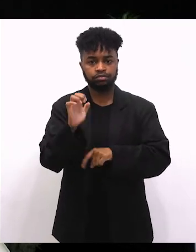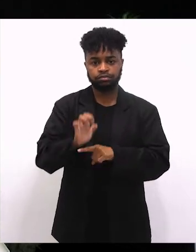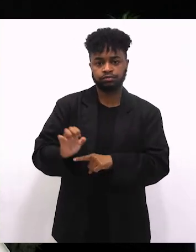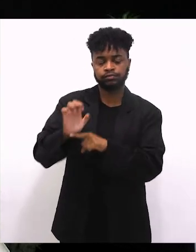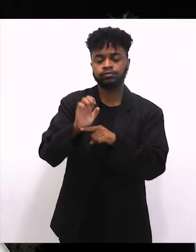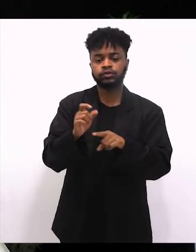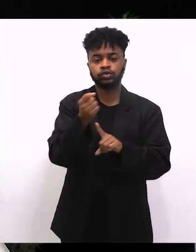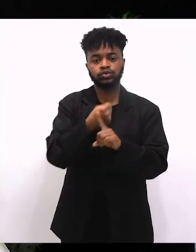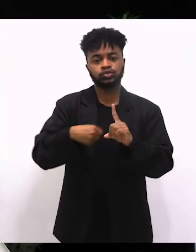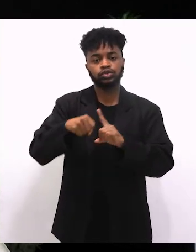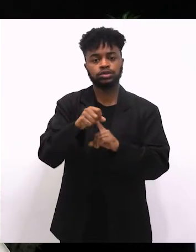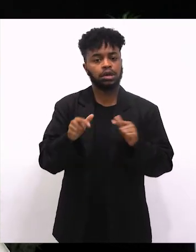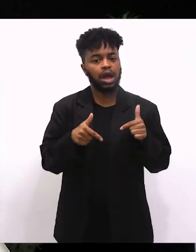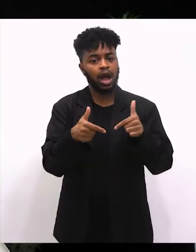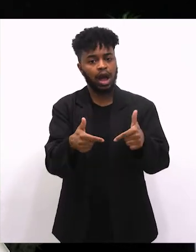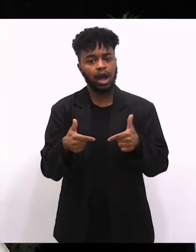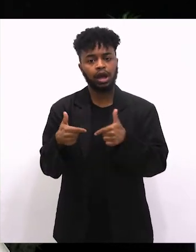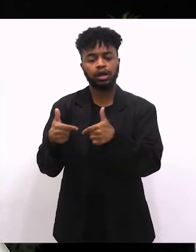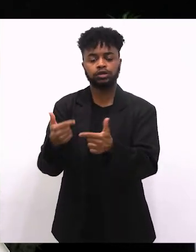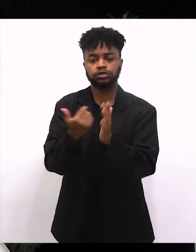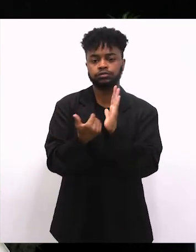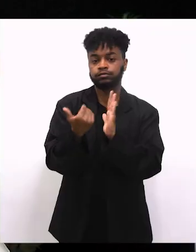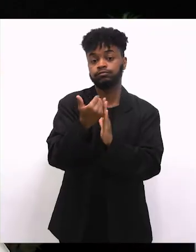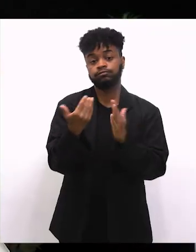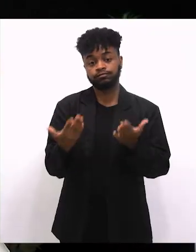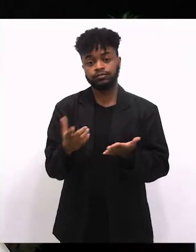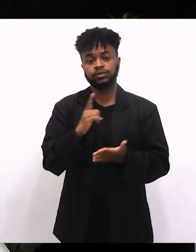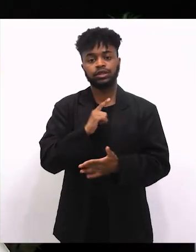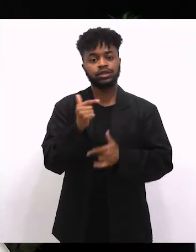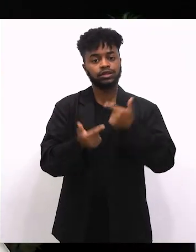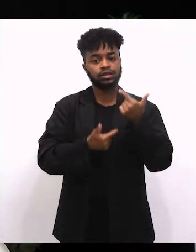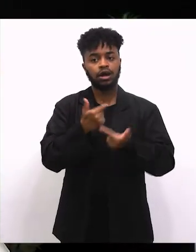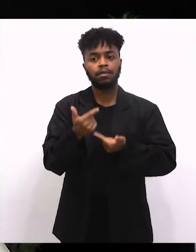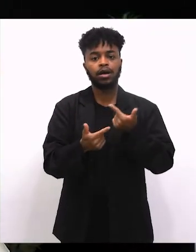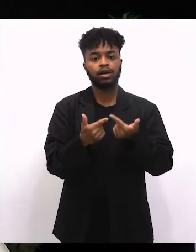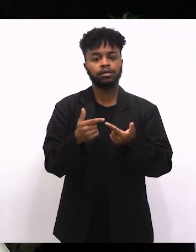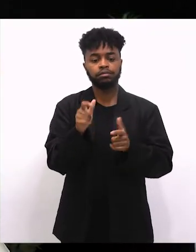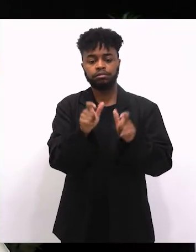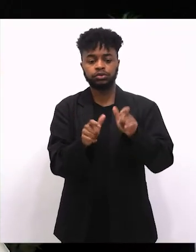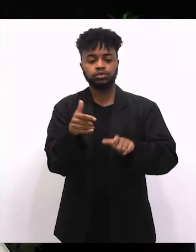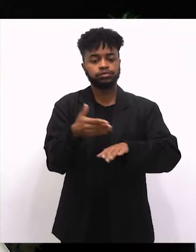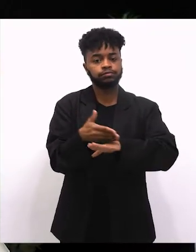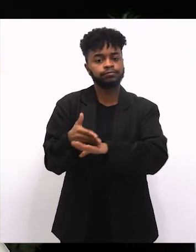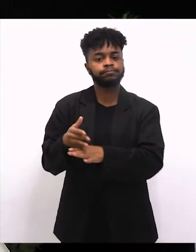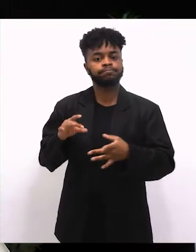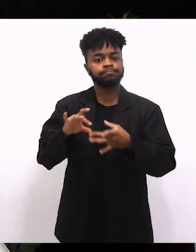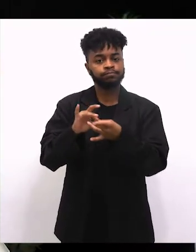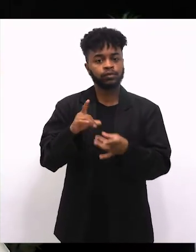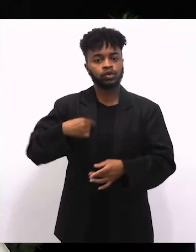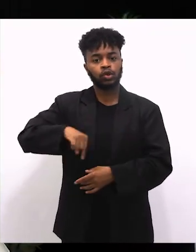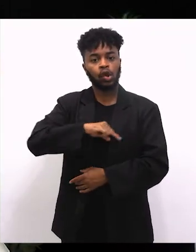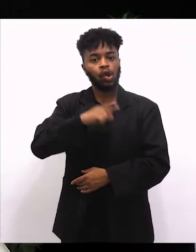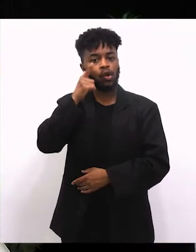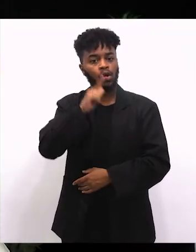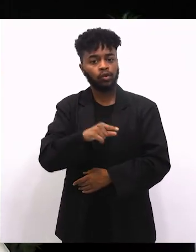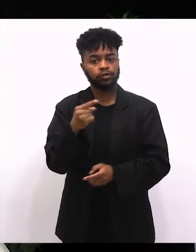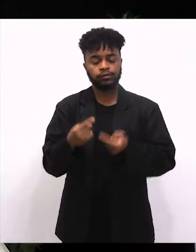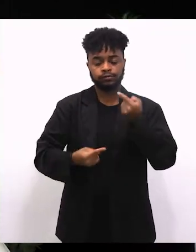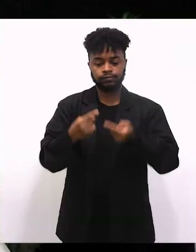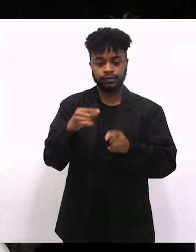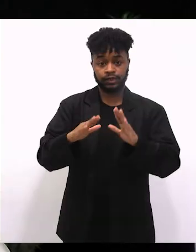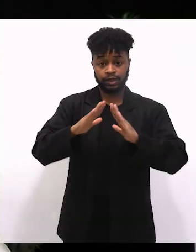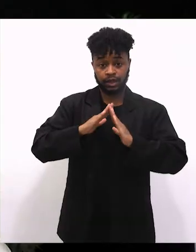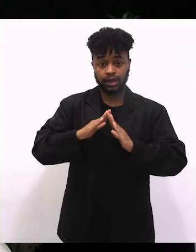Estado, sociedade civil também muito atuante. Então, é um trabalho de membros atuantes que a gente consegue ali discussão